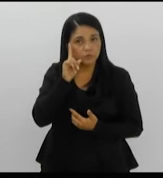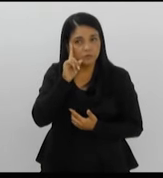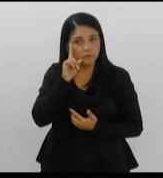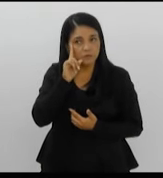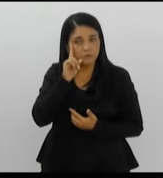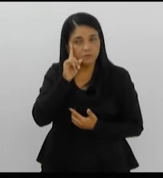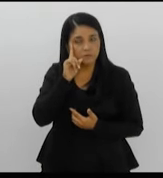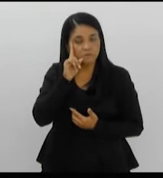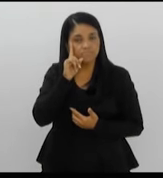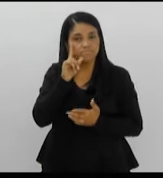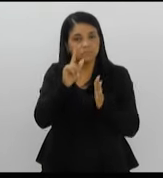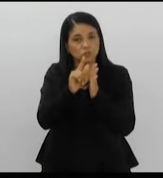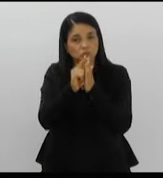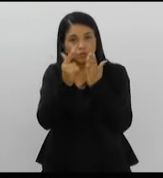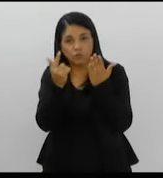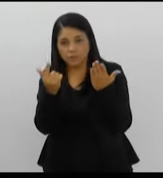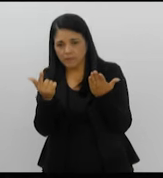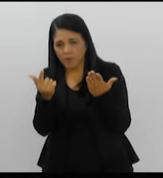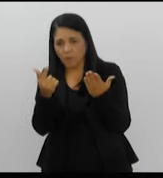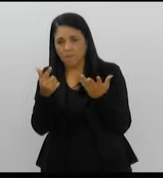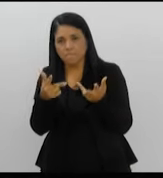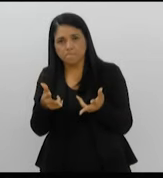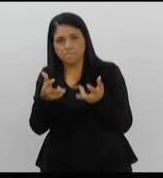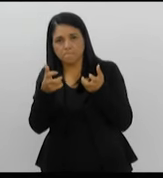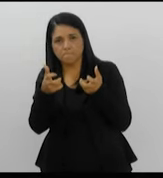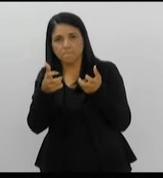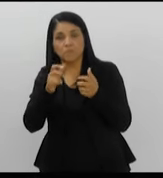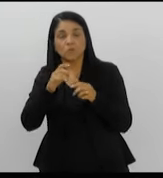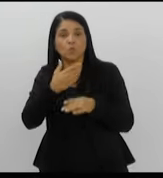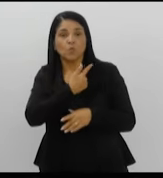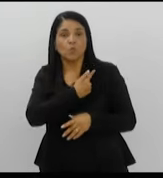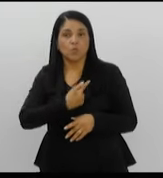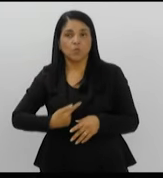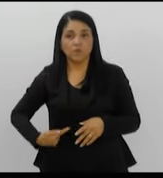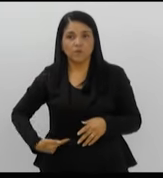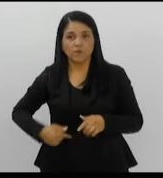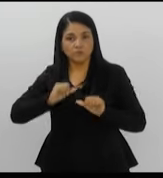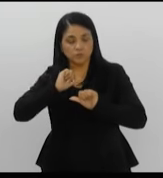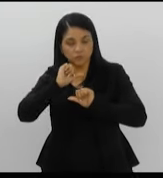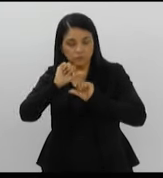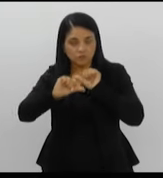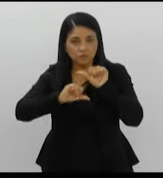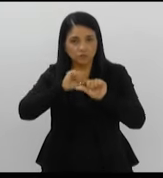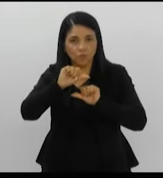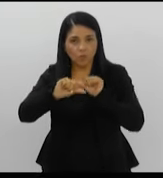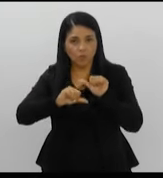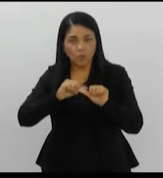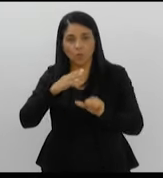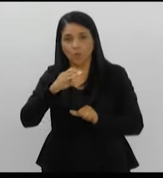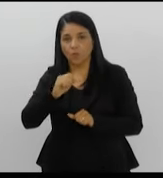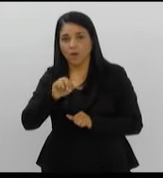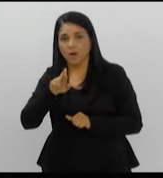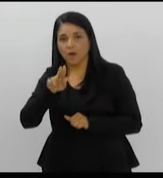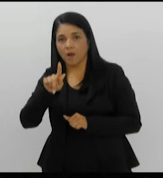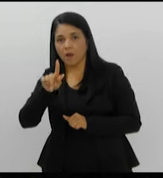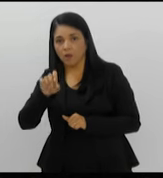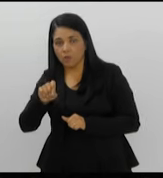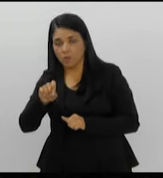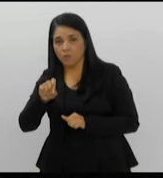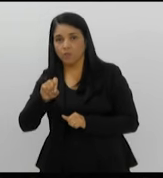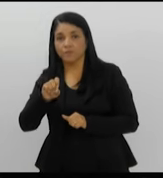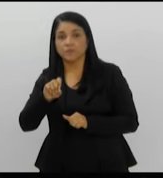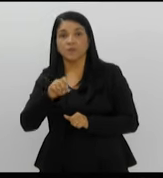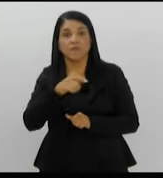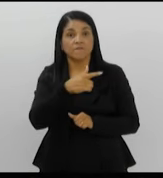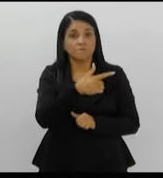vemos nos jornais que o governo transformou um cargo comissionado em 21,